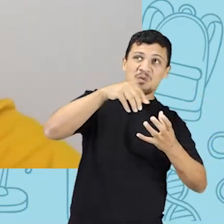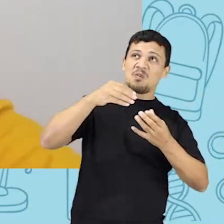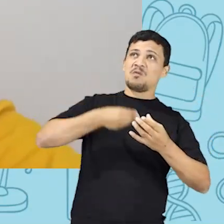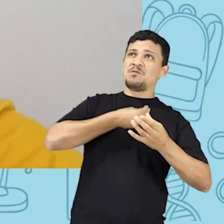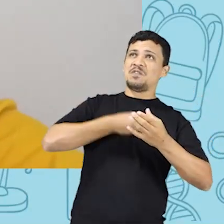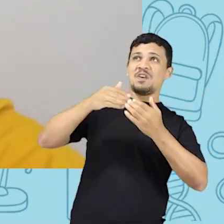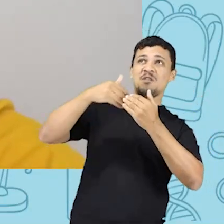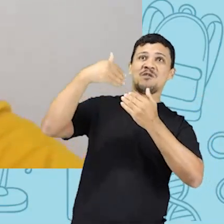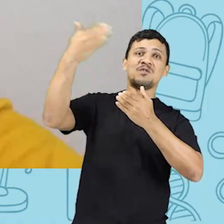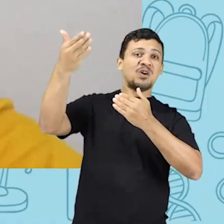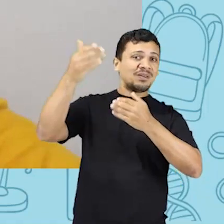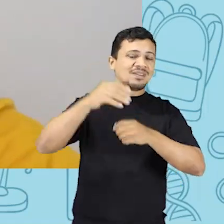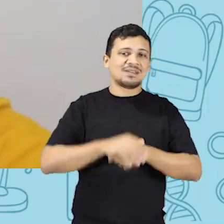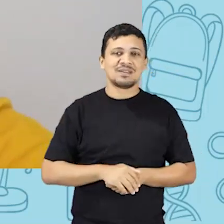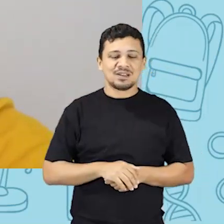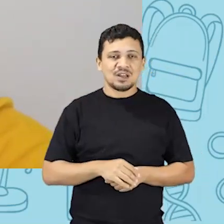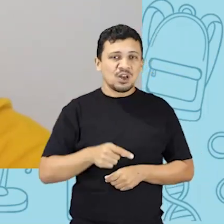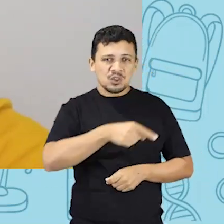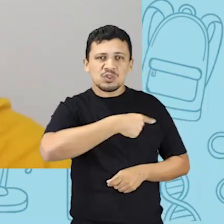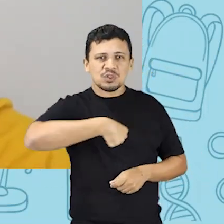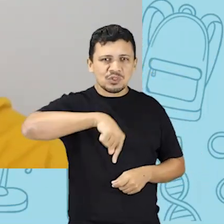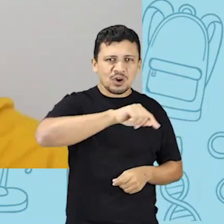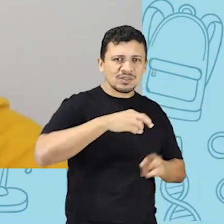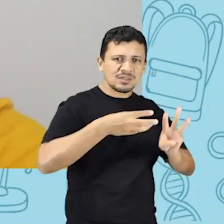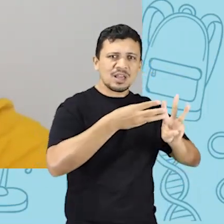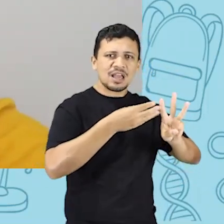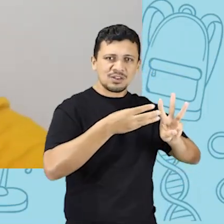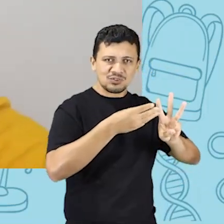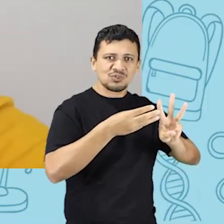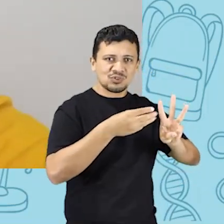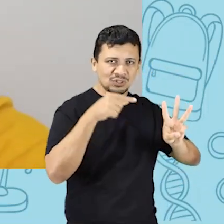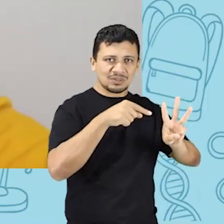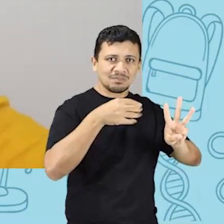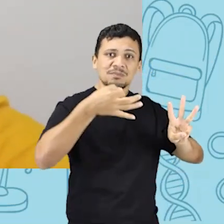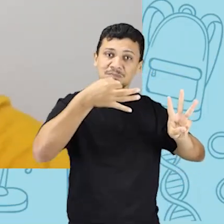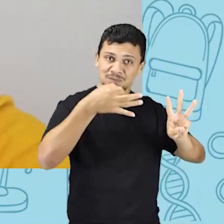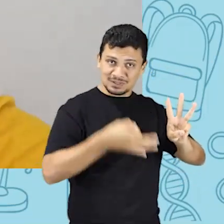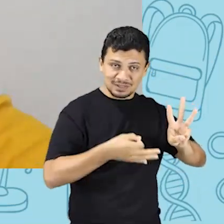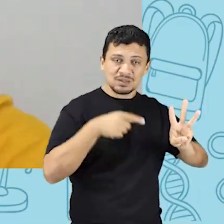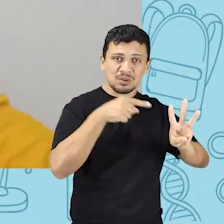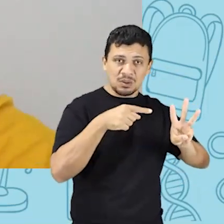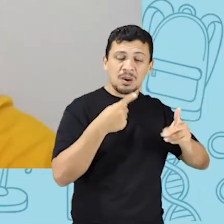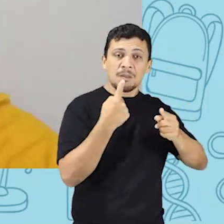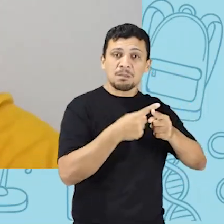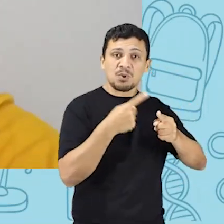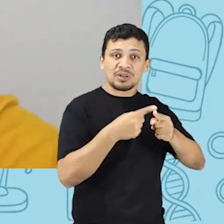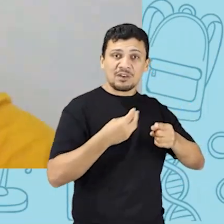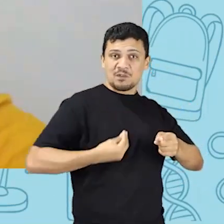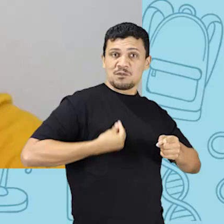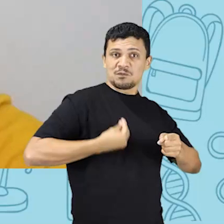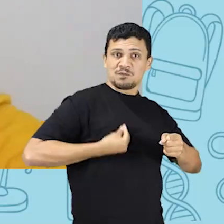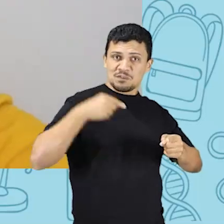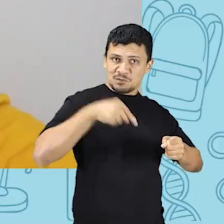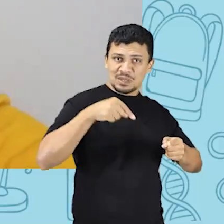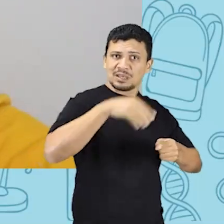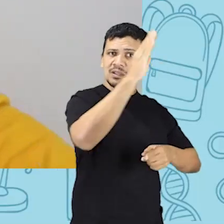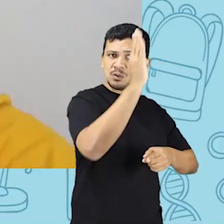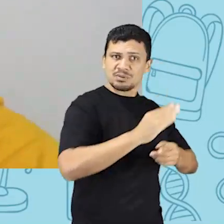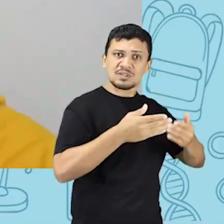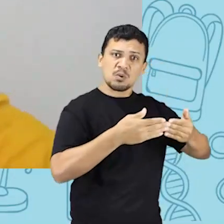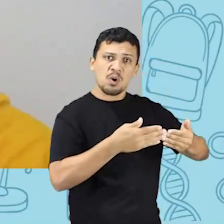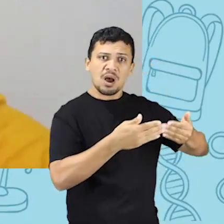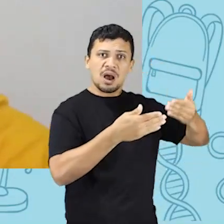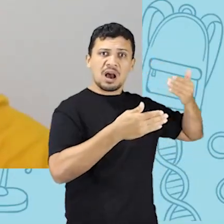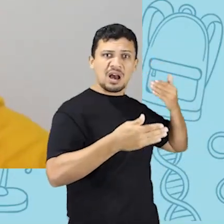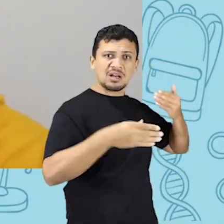extraterrestres. Nós indígenas somos denominados com essa nomenclatura por conta de que nós já estávamos nessa terra antes